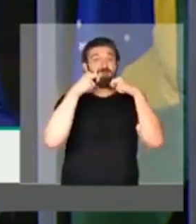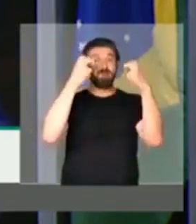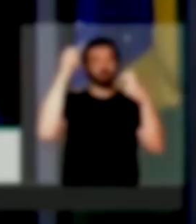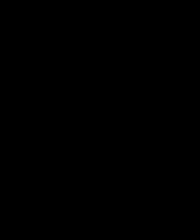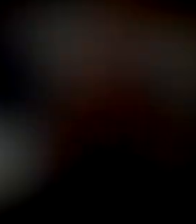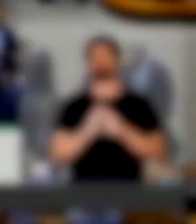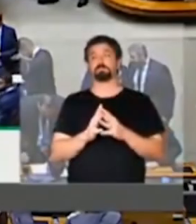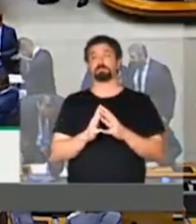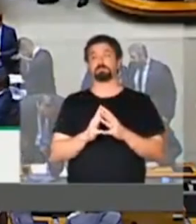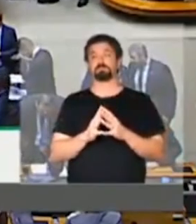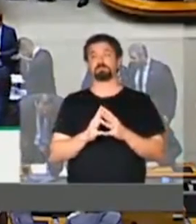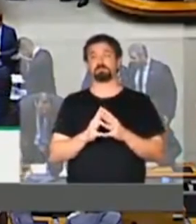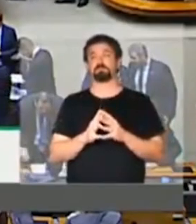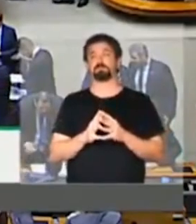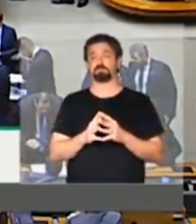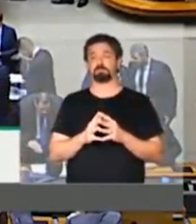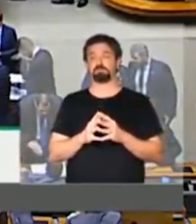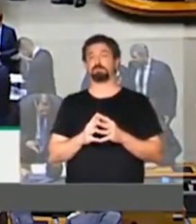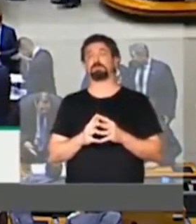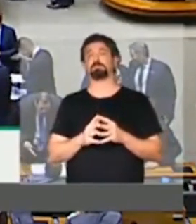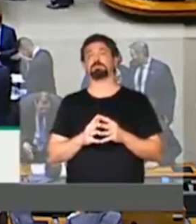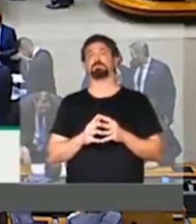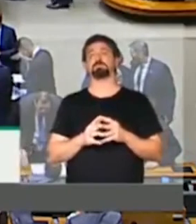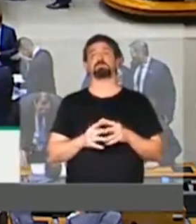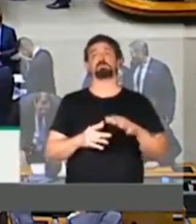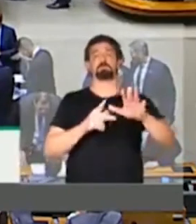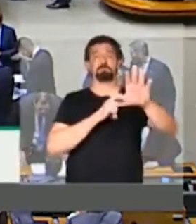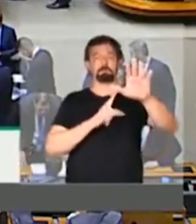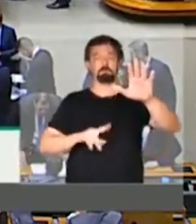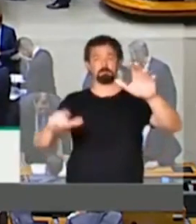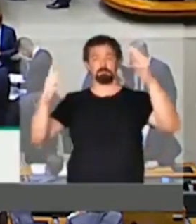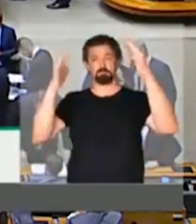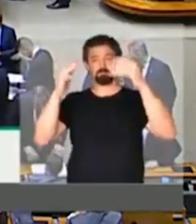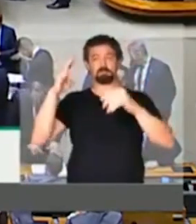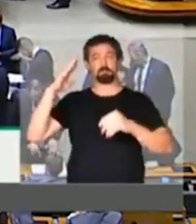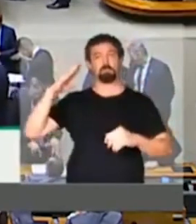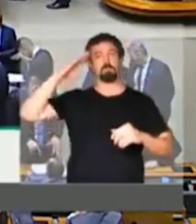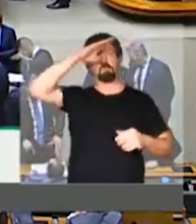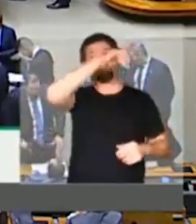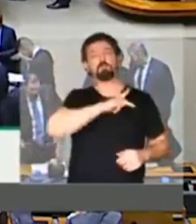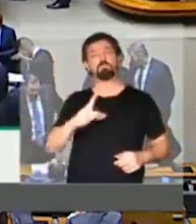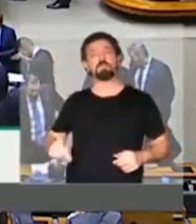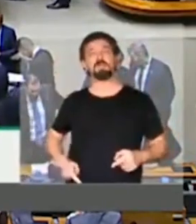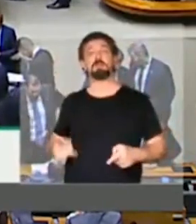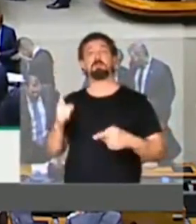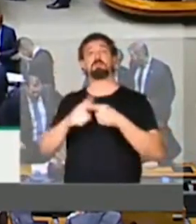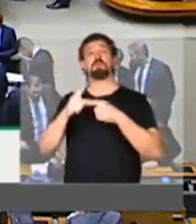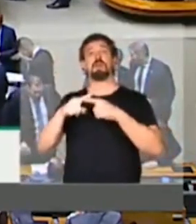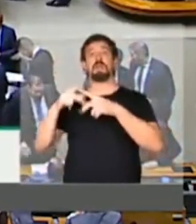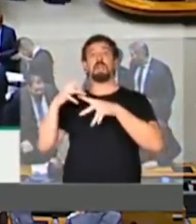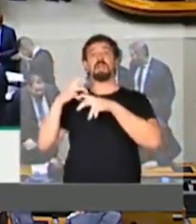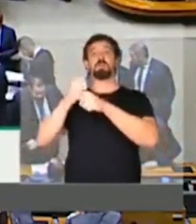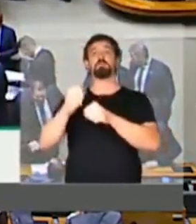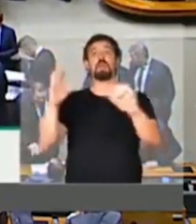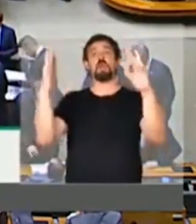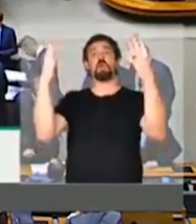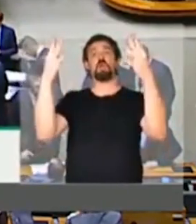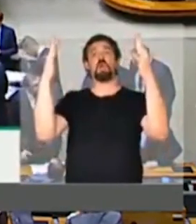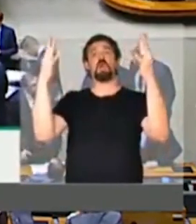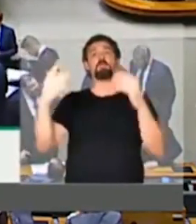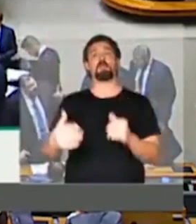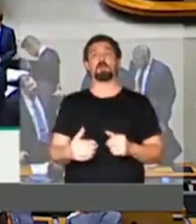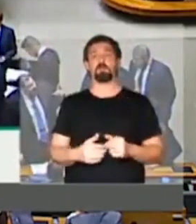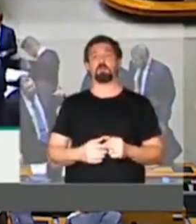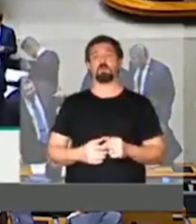o Brasil. Senhor presidente, eu gostaria de parabenizar meu presidente Jair Bolsonaro por retomar as comemorações